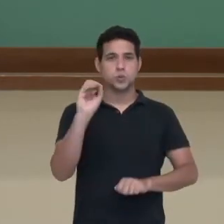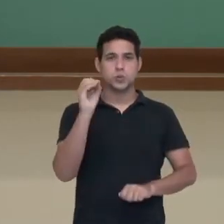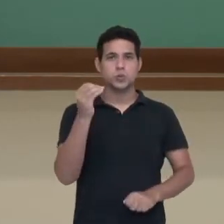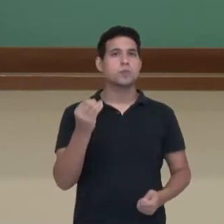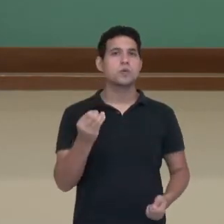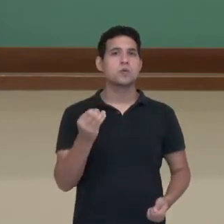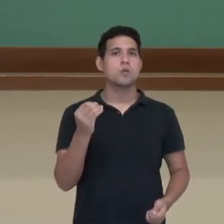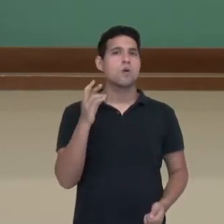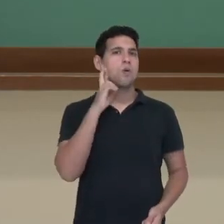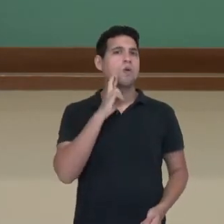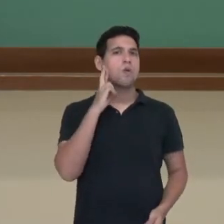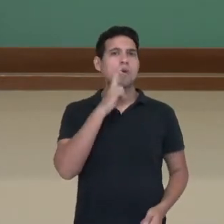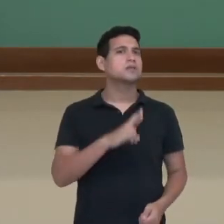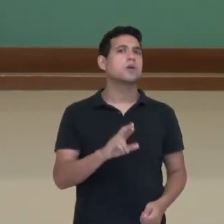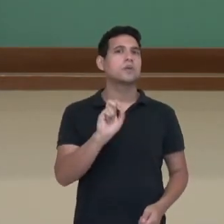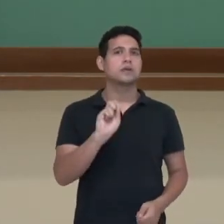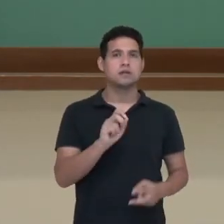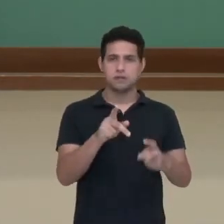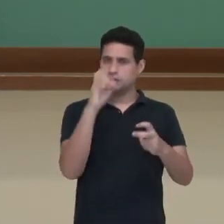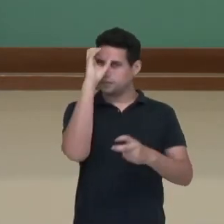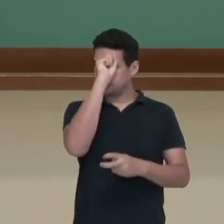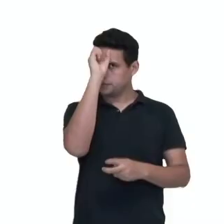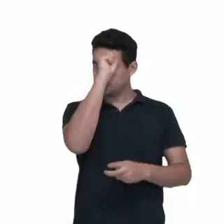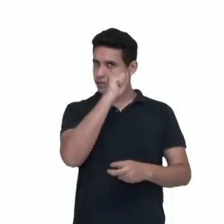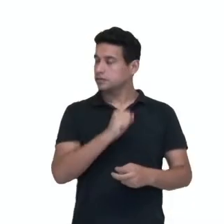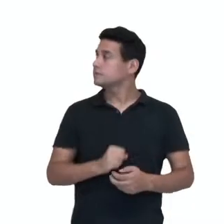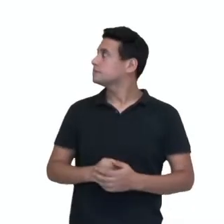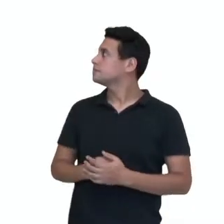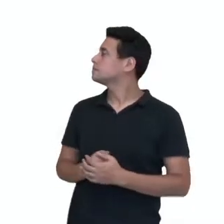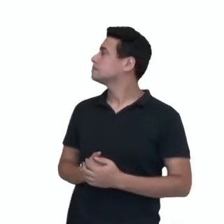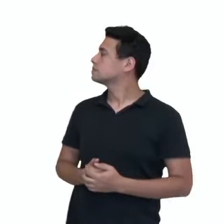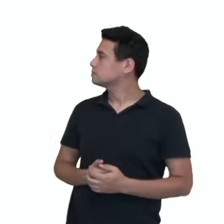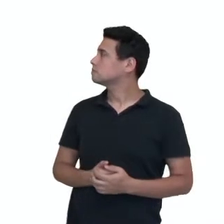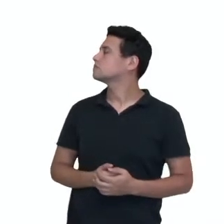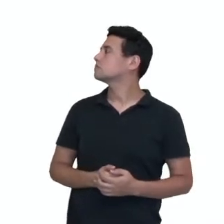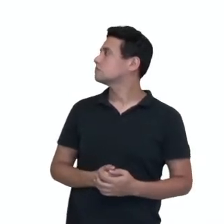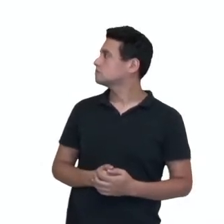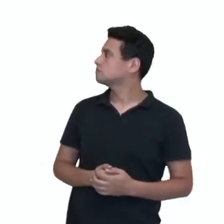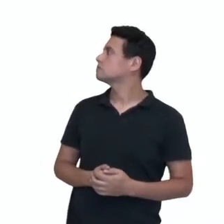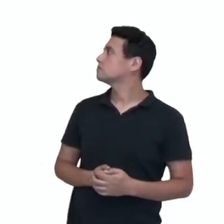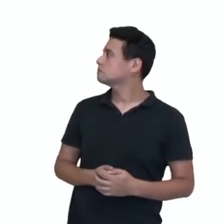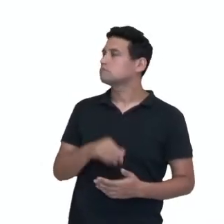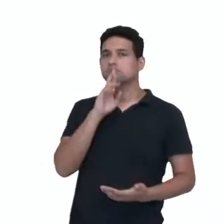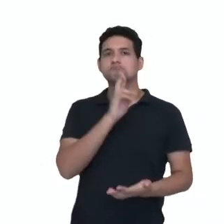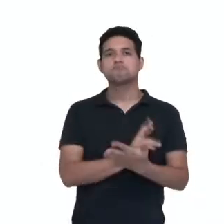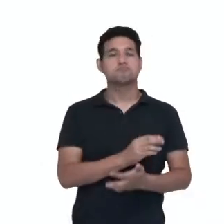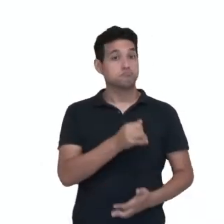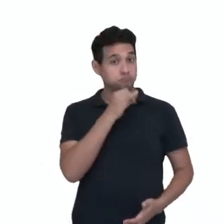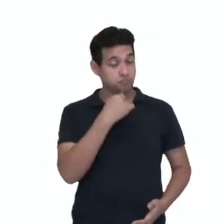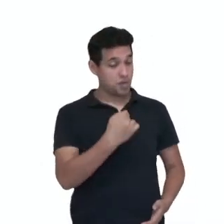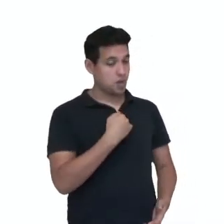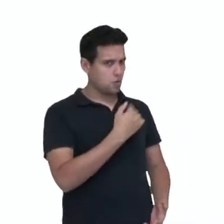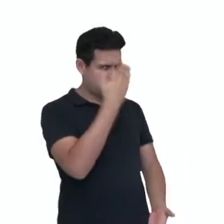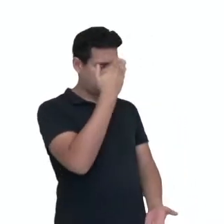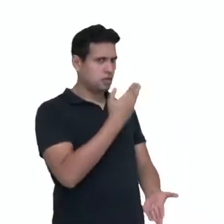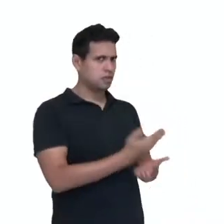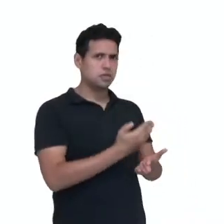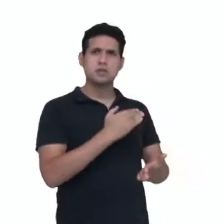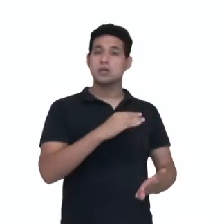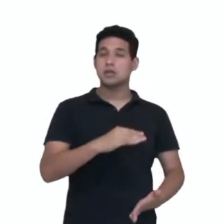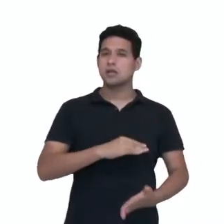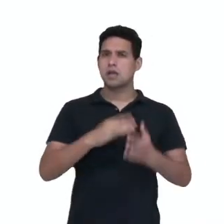Rosa? Vamos a ver? Aqui é uma possibilidade de resposta. Creio que aumenta